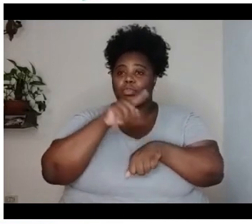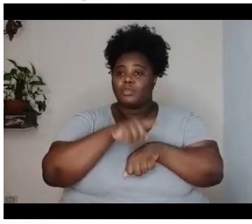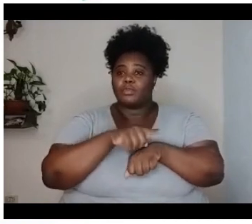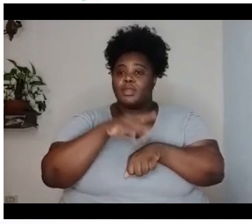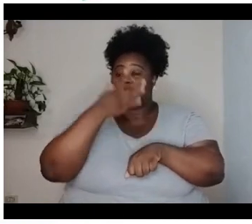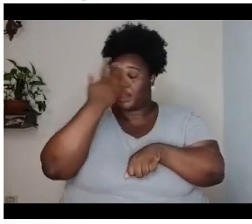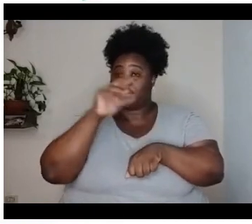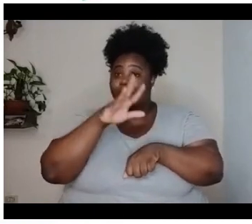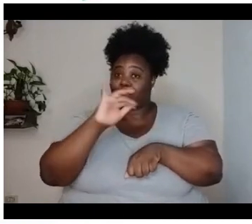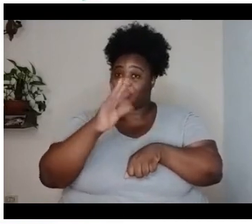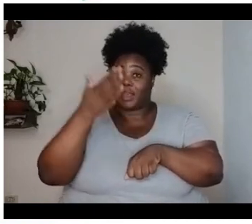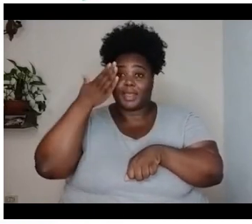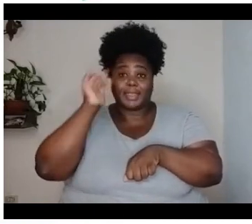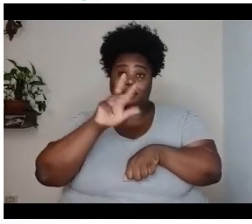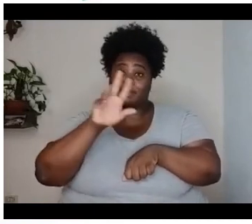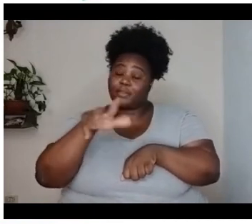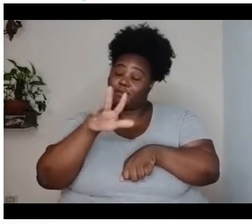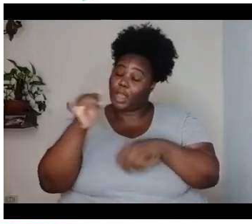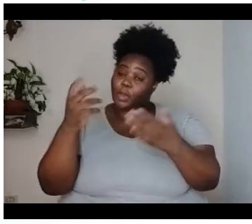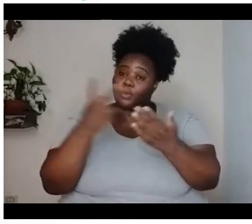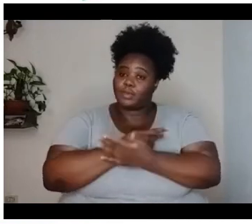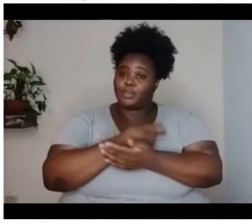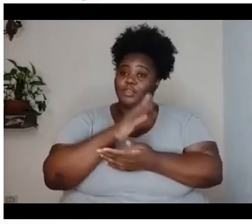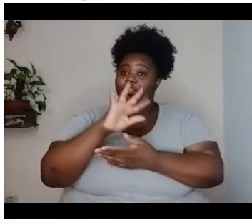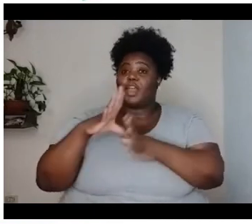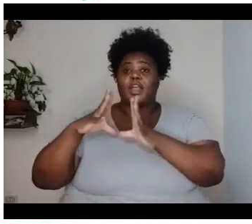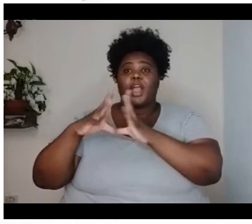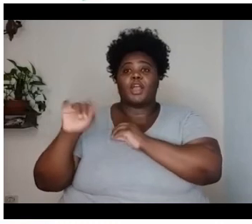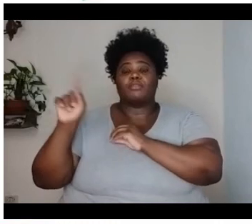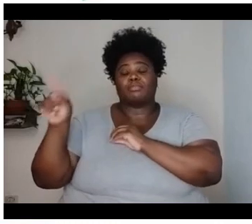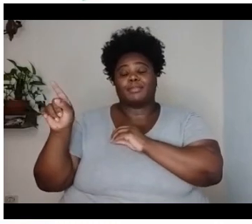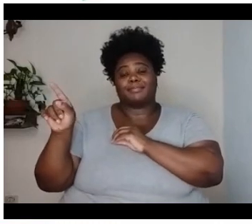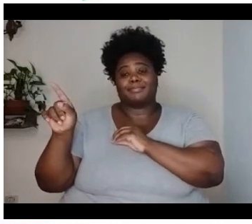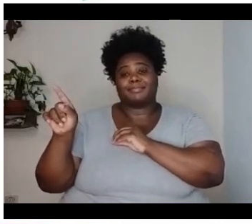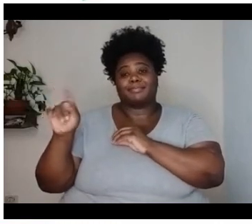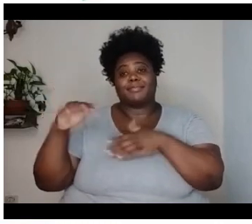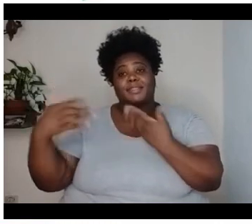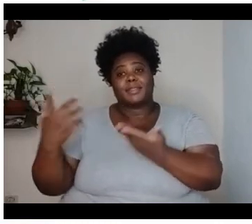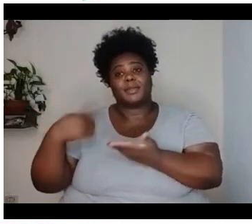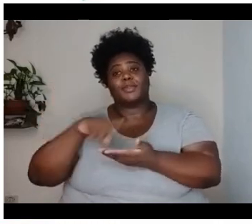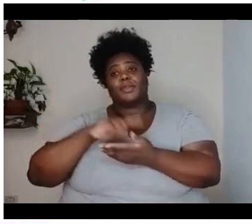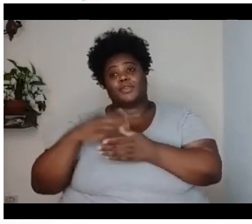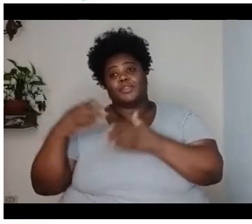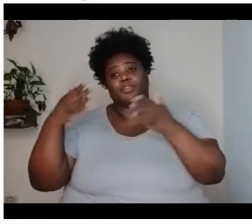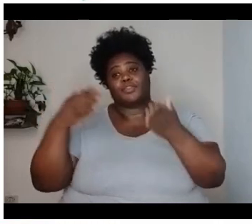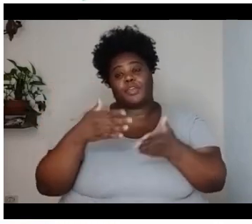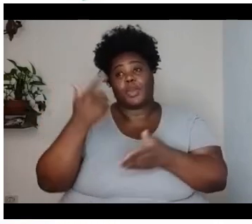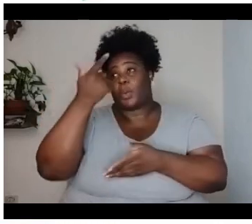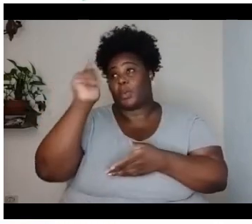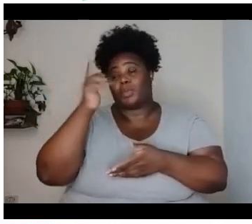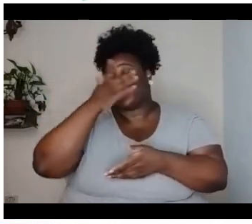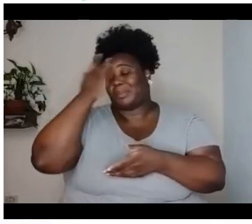já sabiam que o trabalho ia acontecer, já tinha saído do turno, e a gente chegou lá, já eram outros